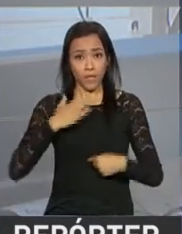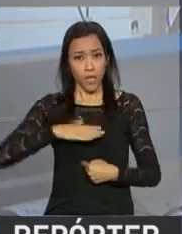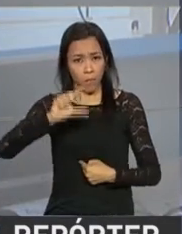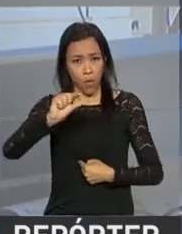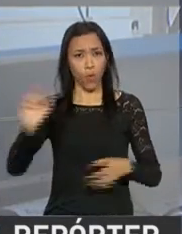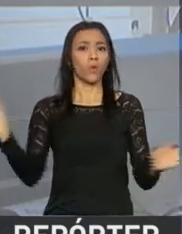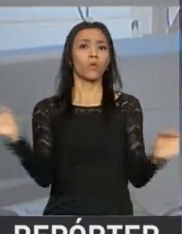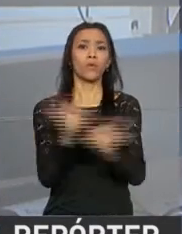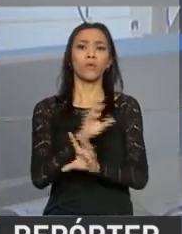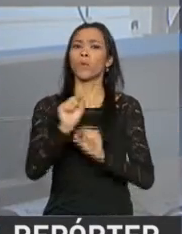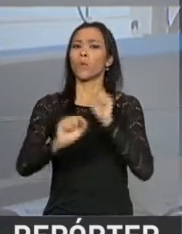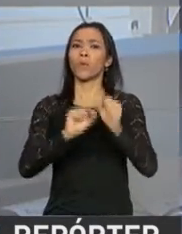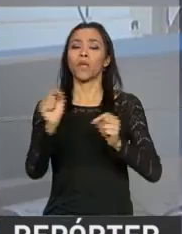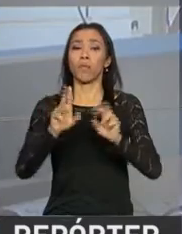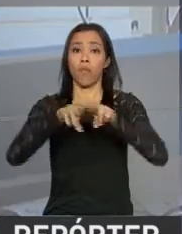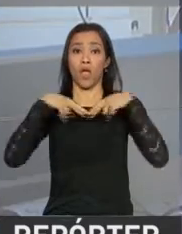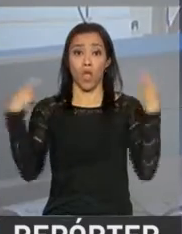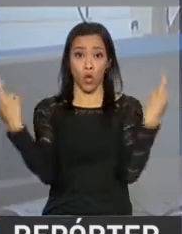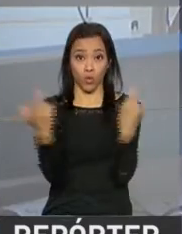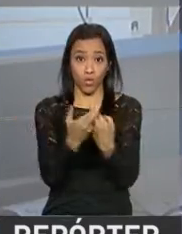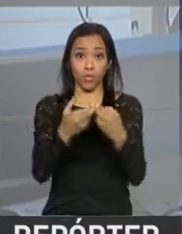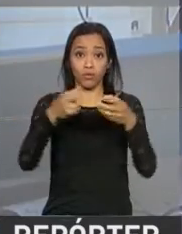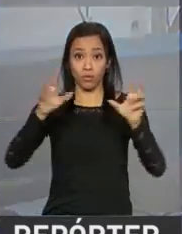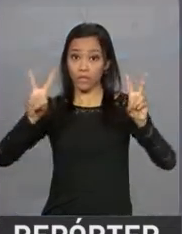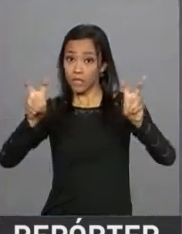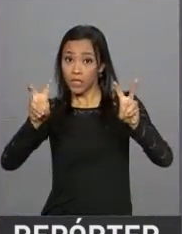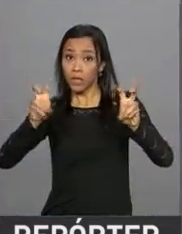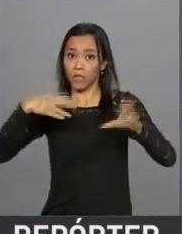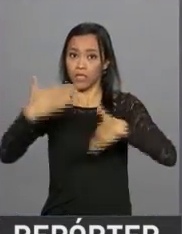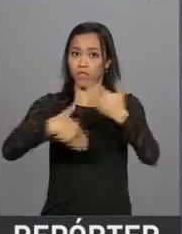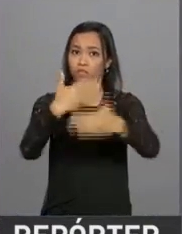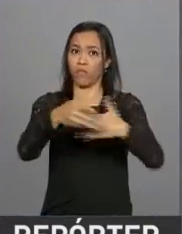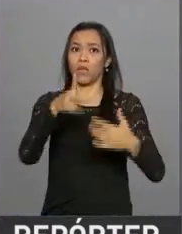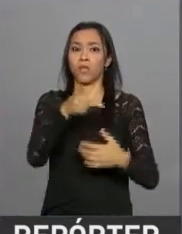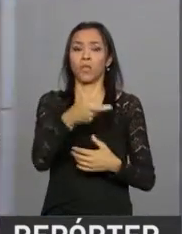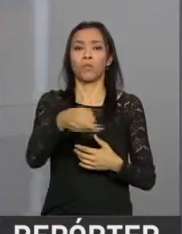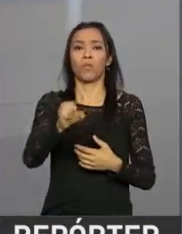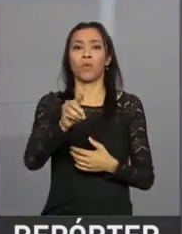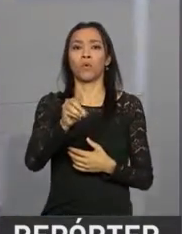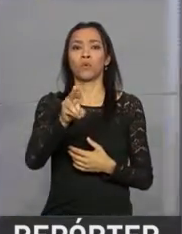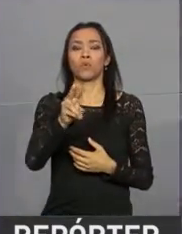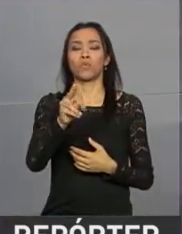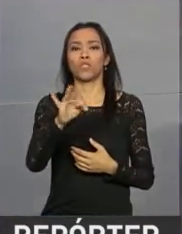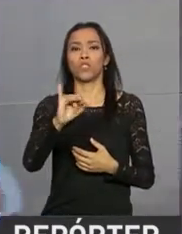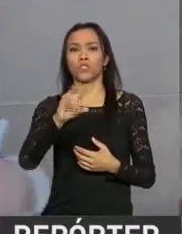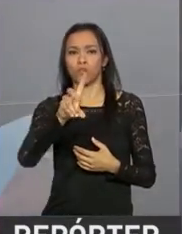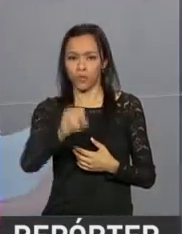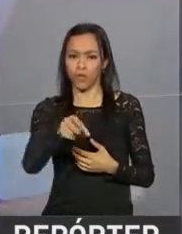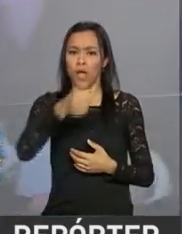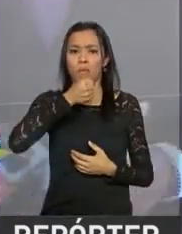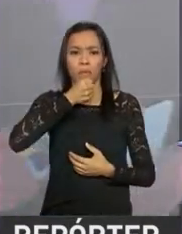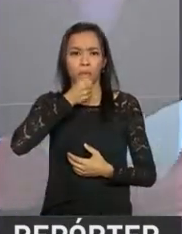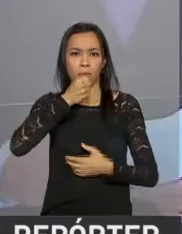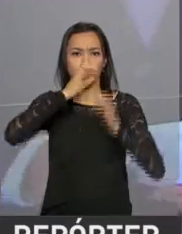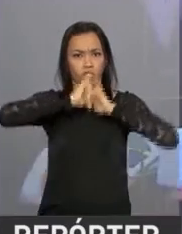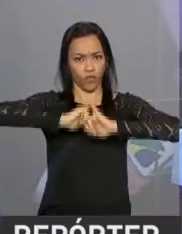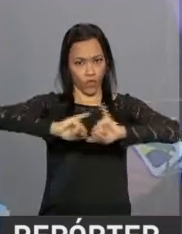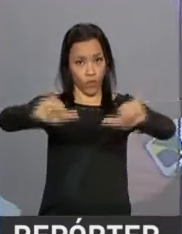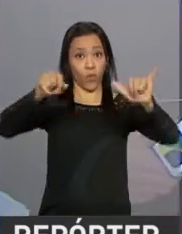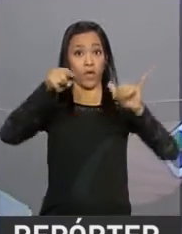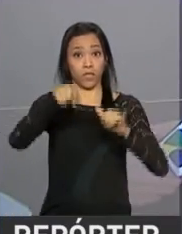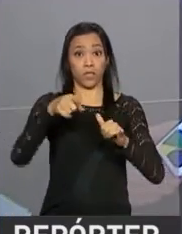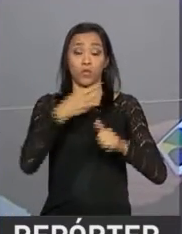há pouco a reunião do fórum de desenvolvimento produtivo o repórter joão pedro neto acompanhou a entrevista coletiva do ministro da indústria e comércio